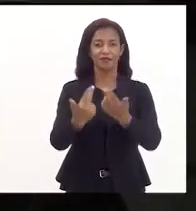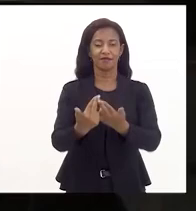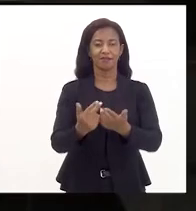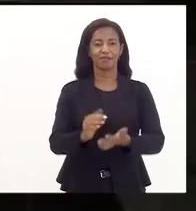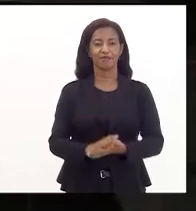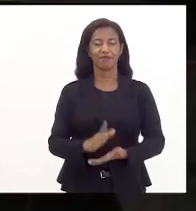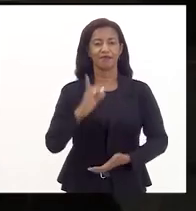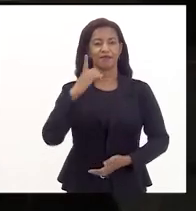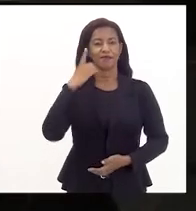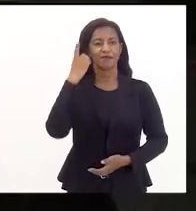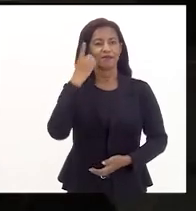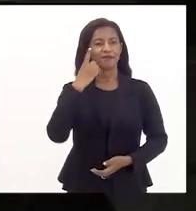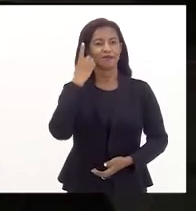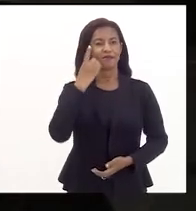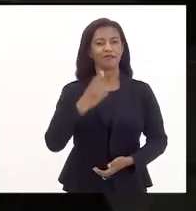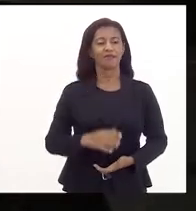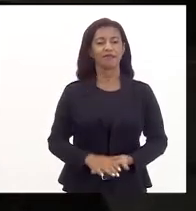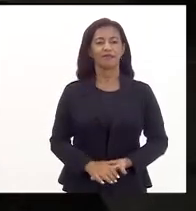deputado